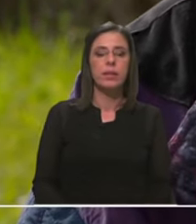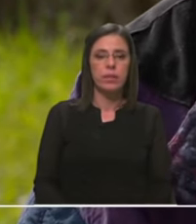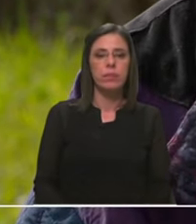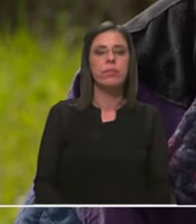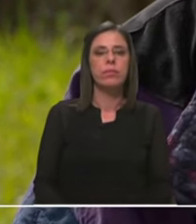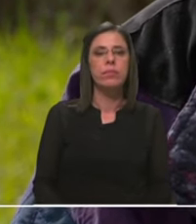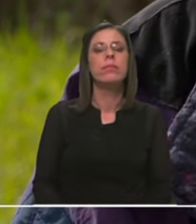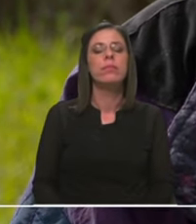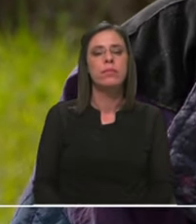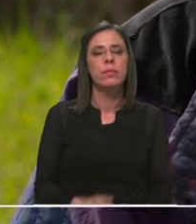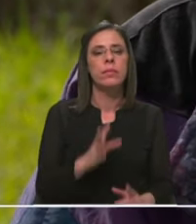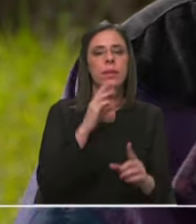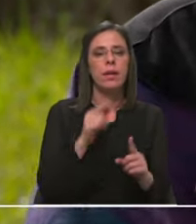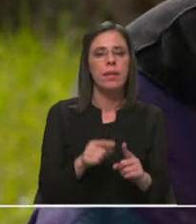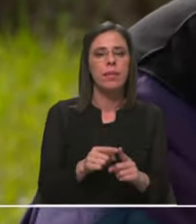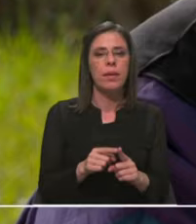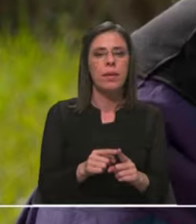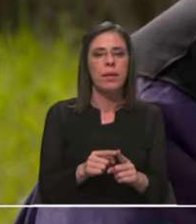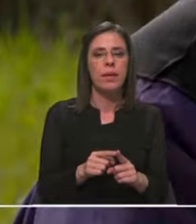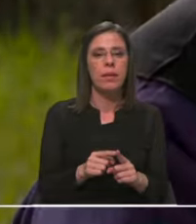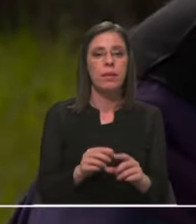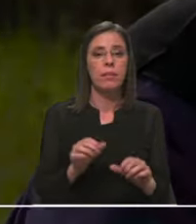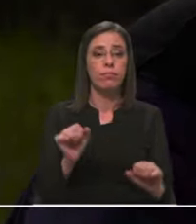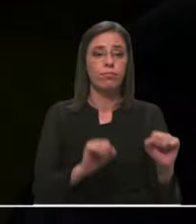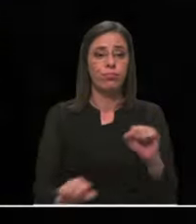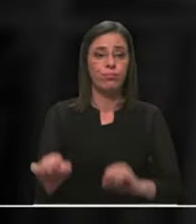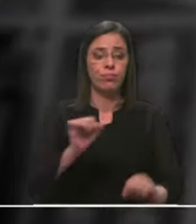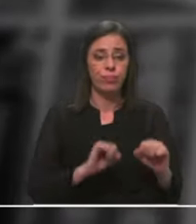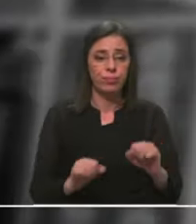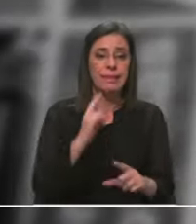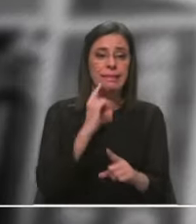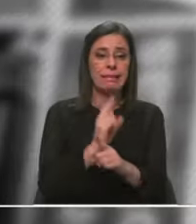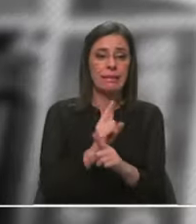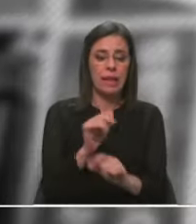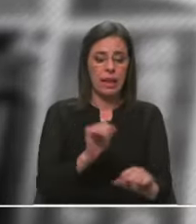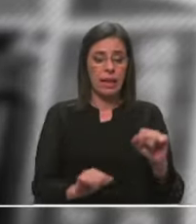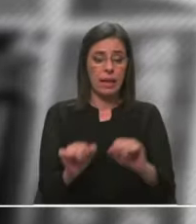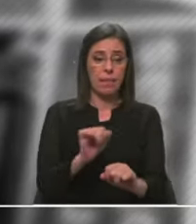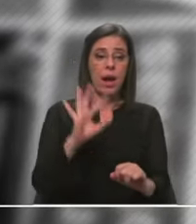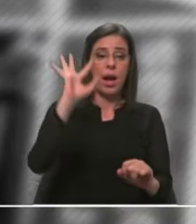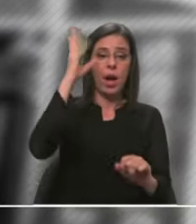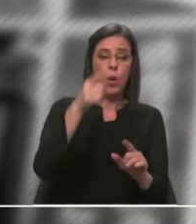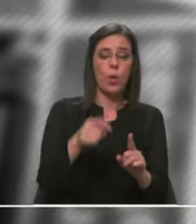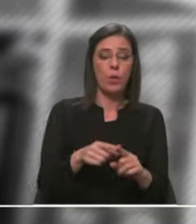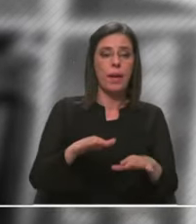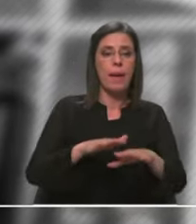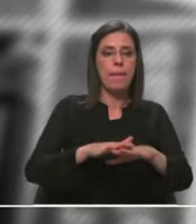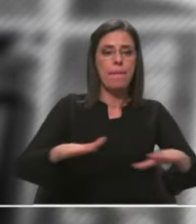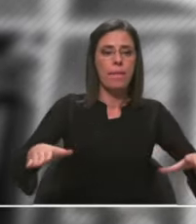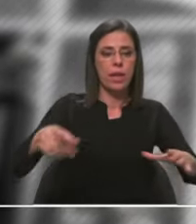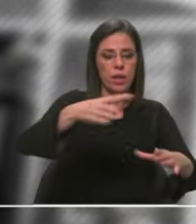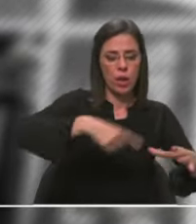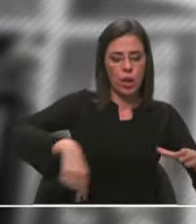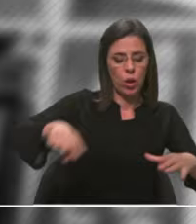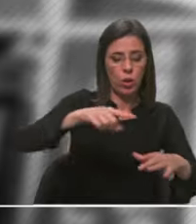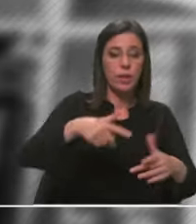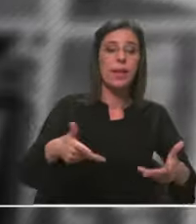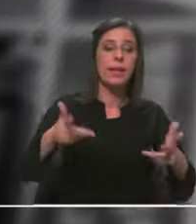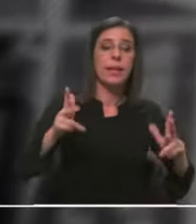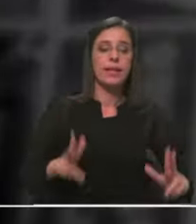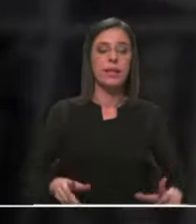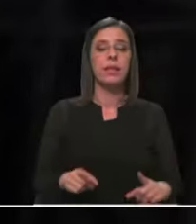porque a mou a limparam este tal sítio onde isso aconteceu na mesa redondinha da sala